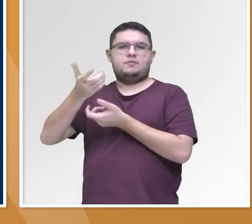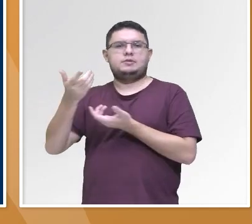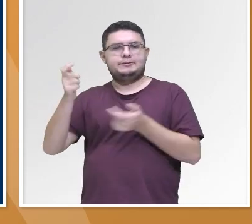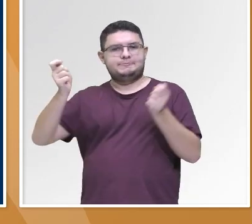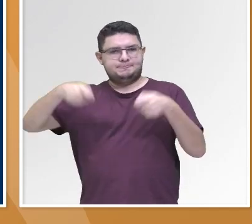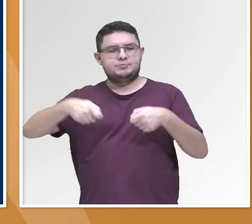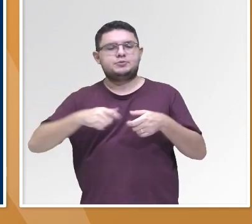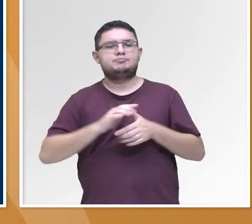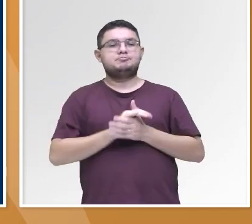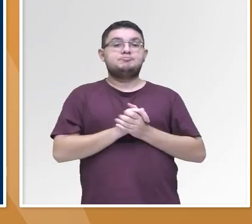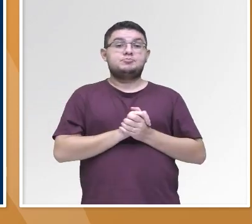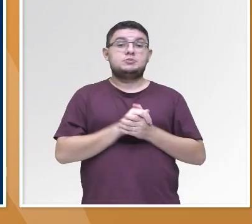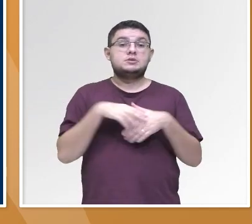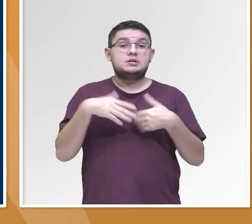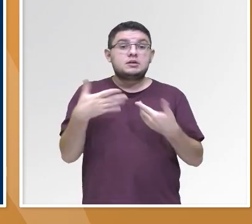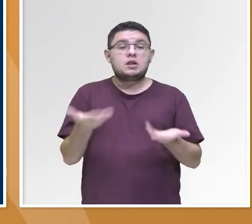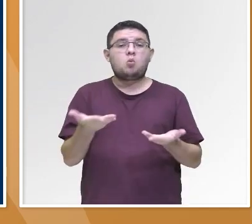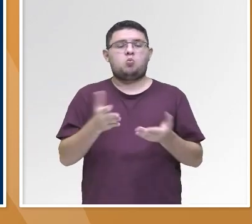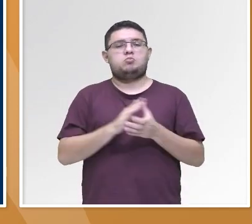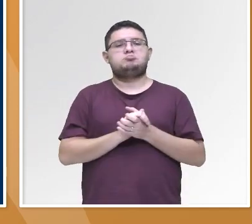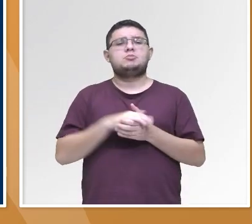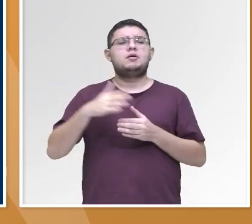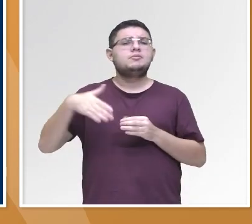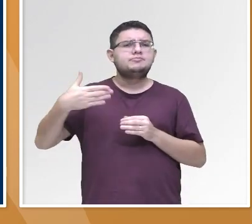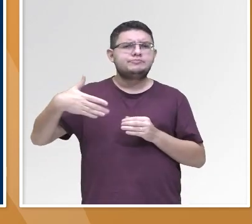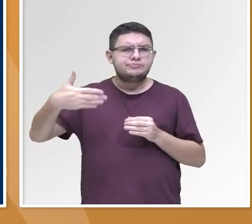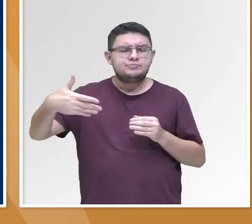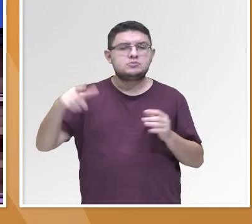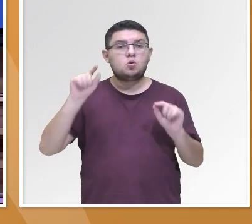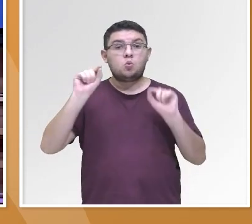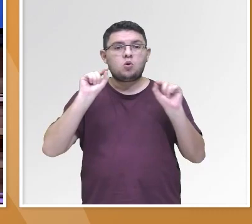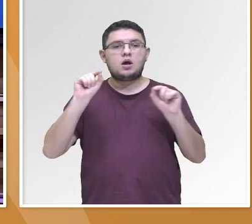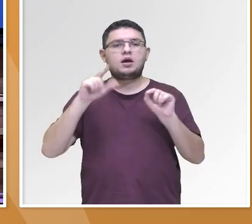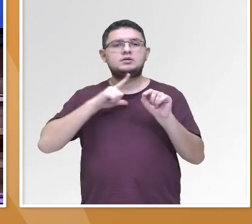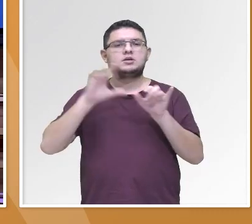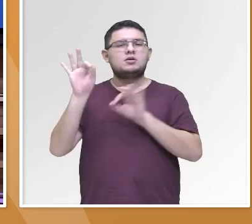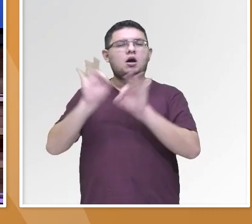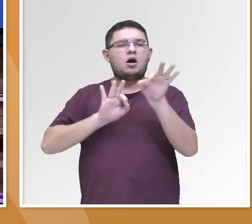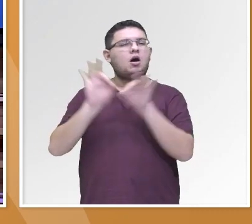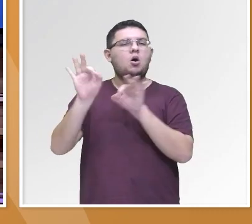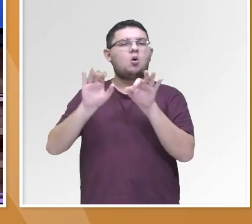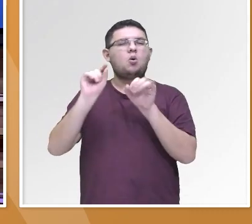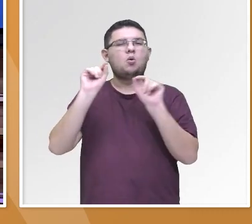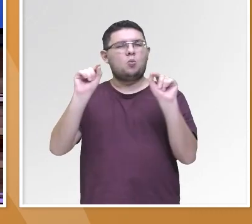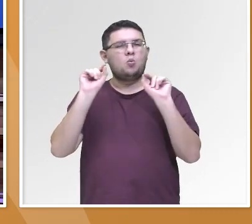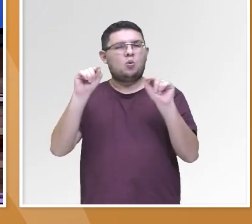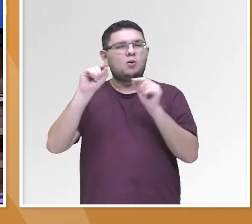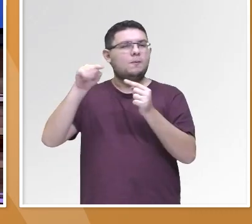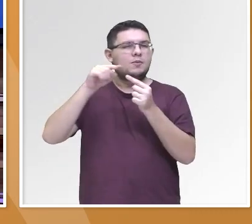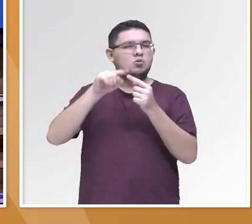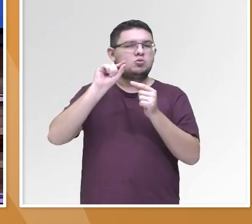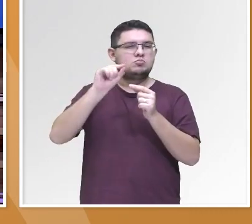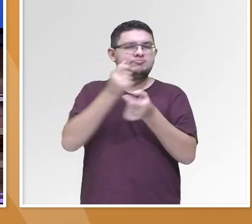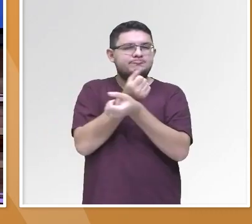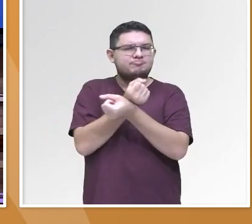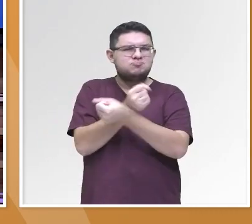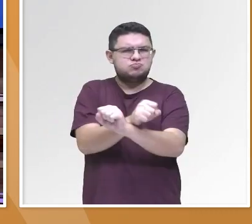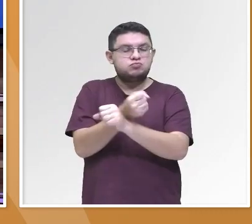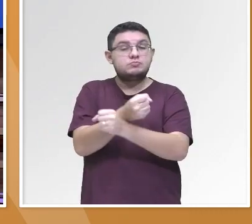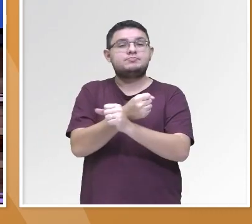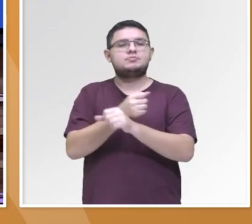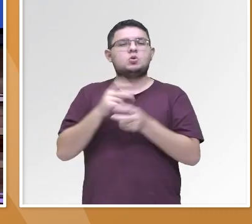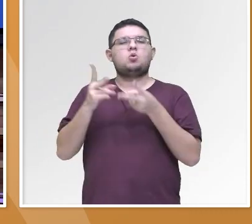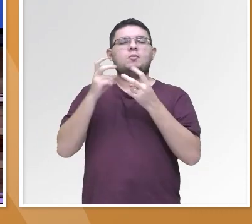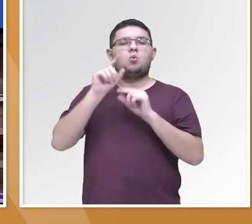quando vai se estabelecendo todo esse esquema de tráfico, a gente vai perceber que, principalmente, ali os europeus e